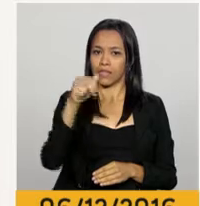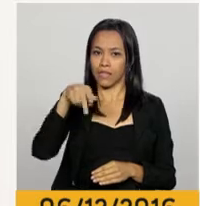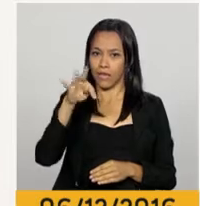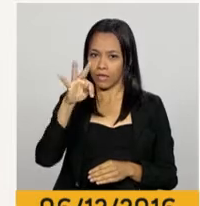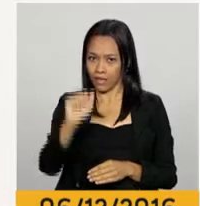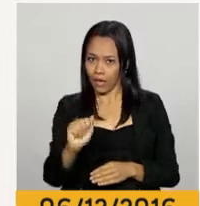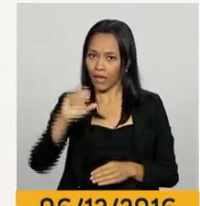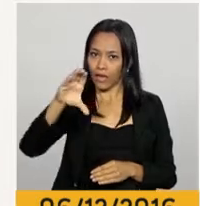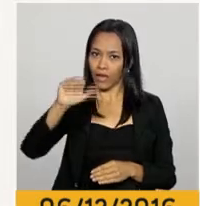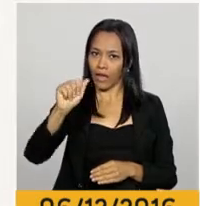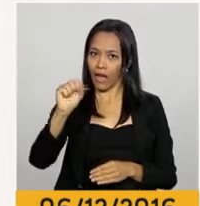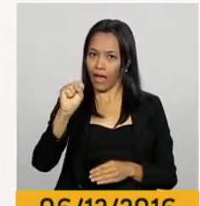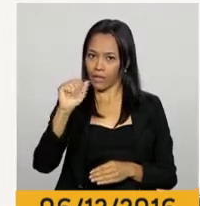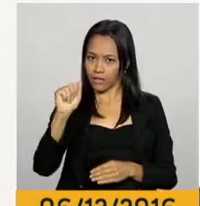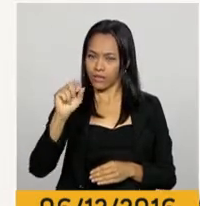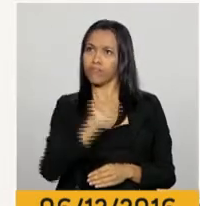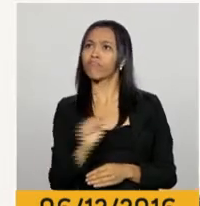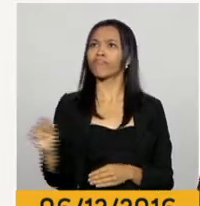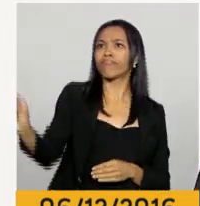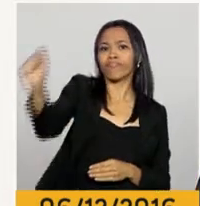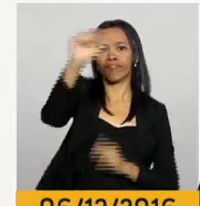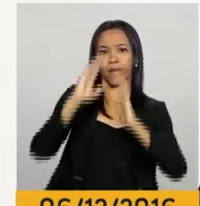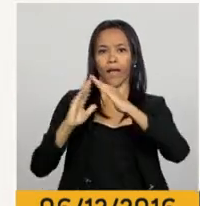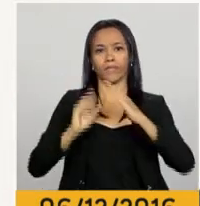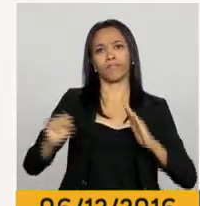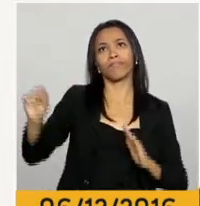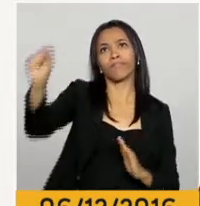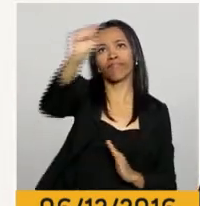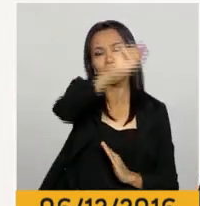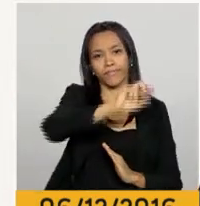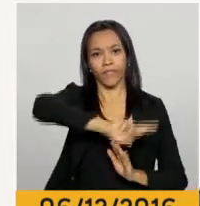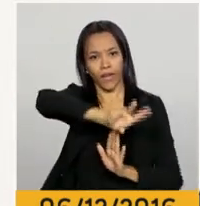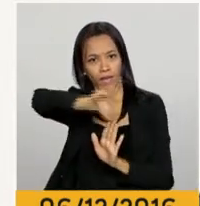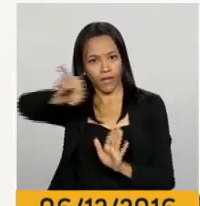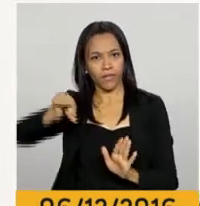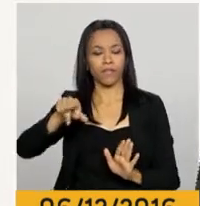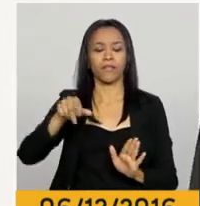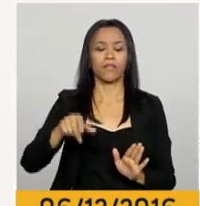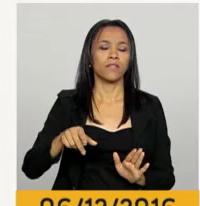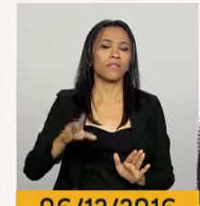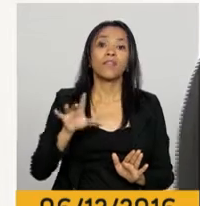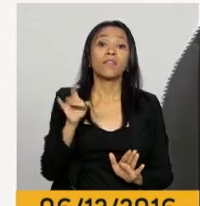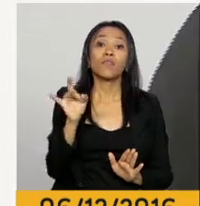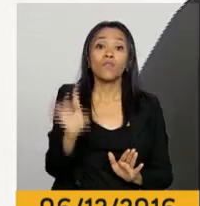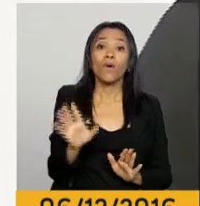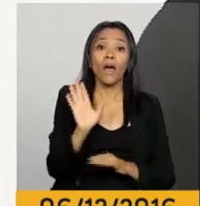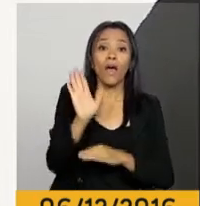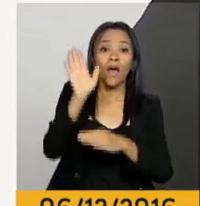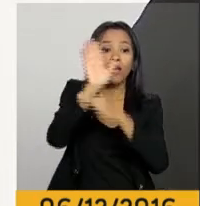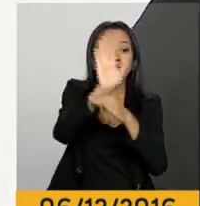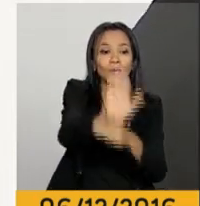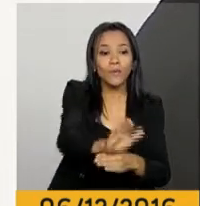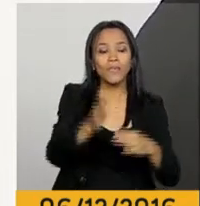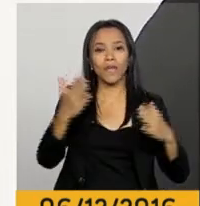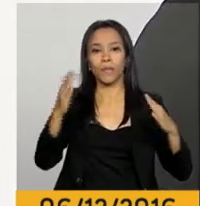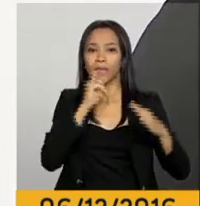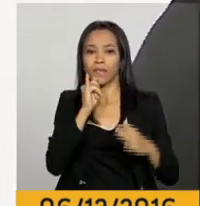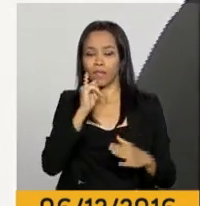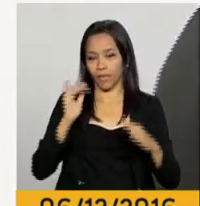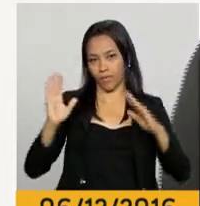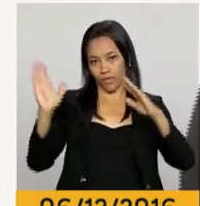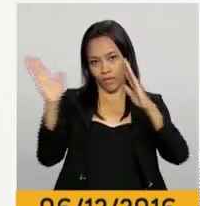que não só procure digamos assim ajudar a santa casa de são paulo